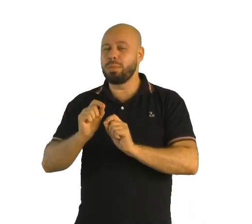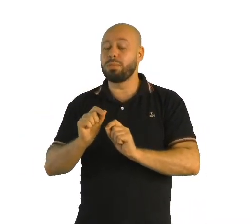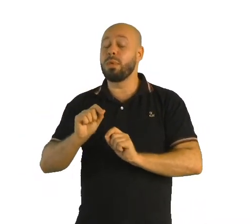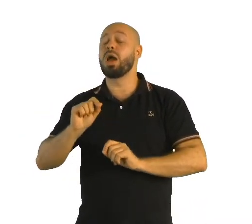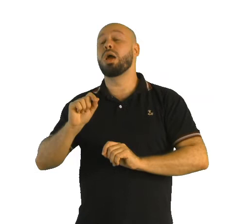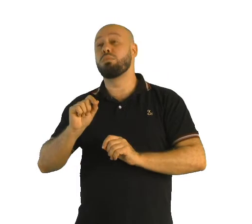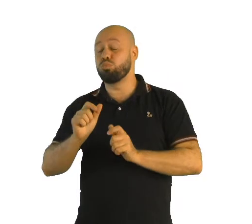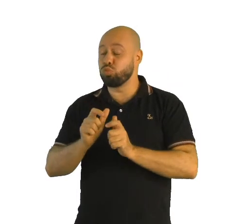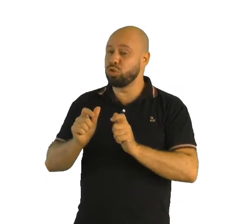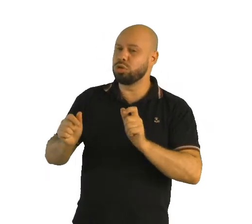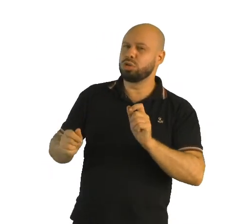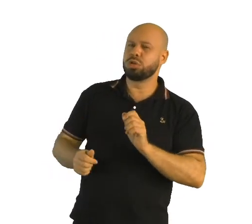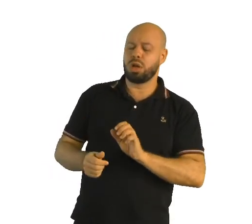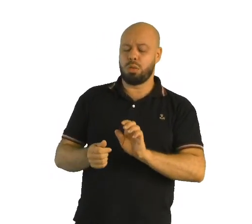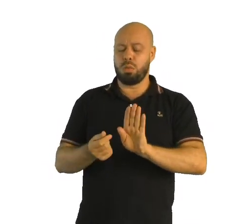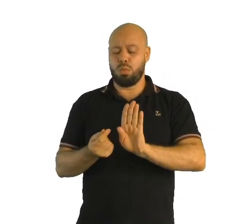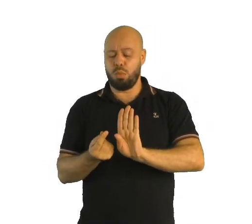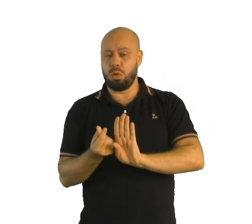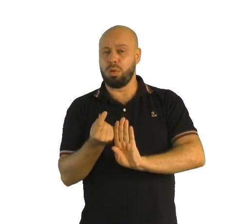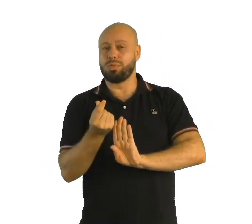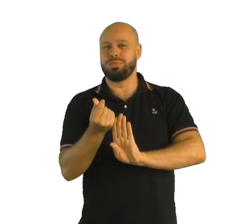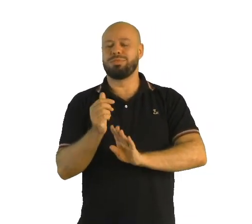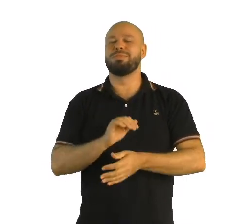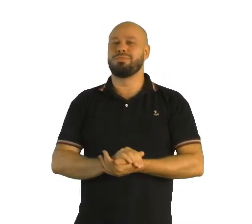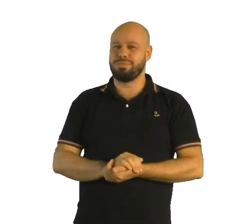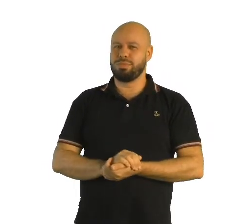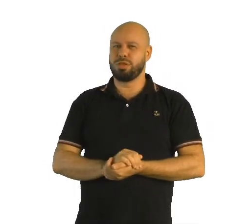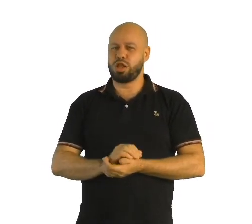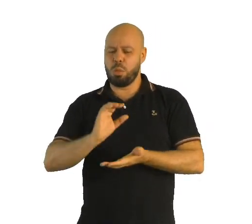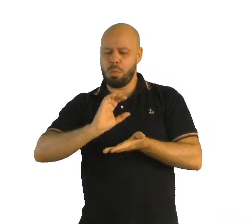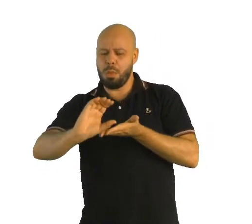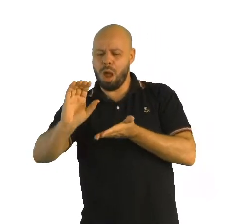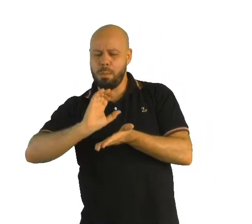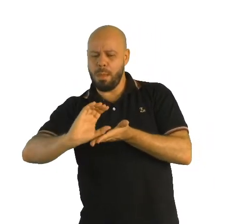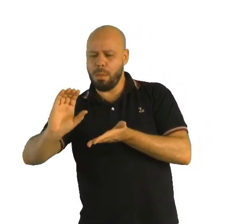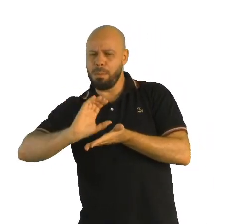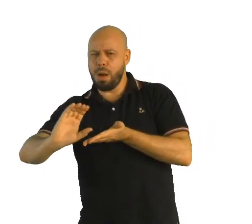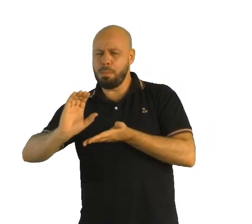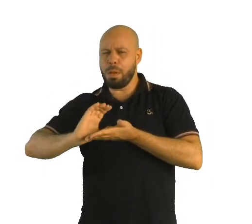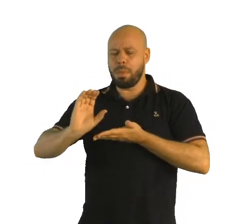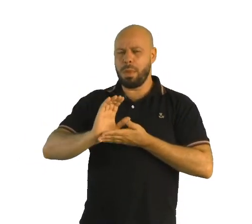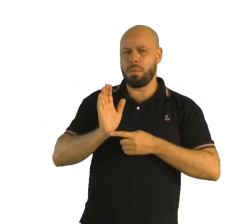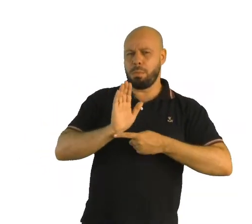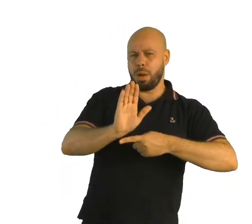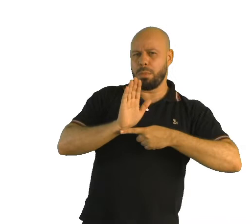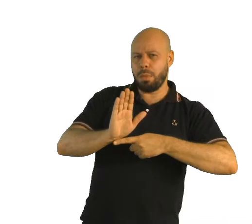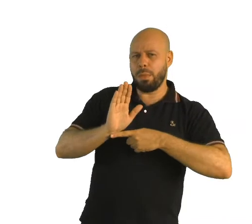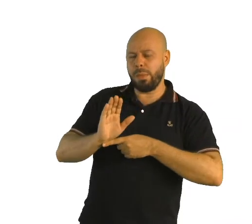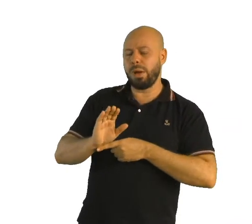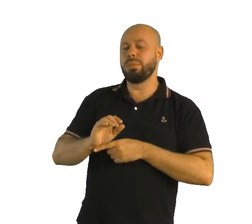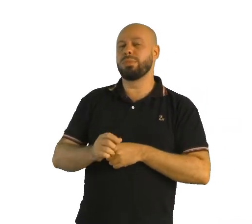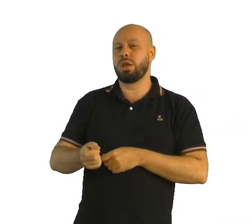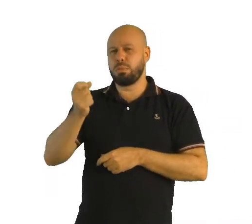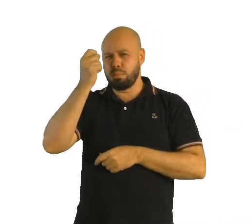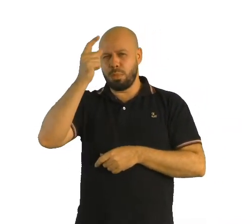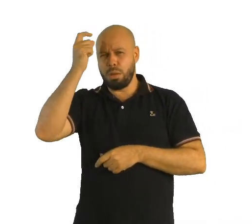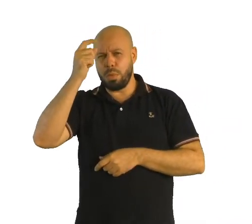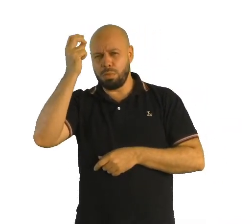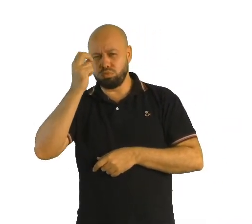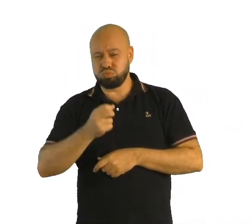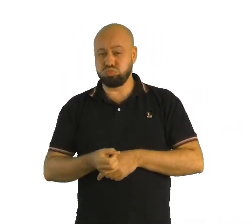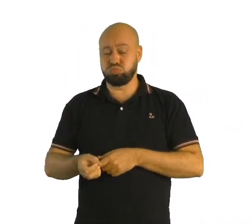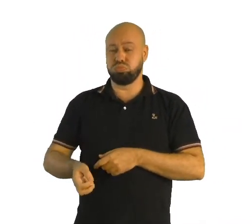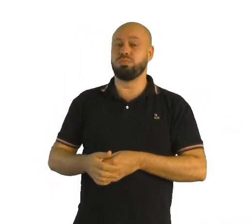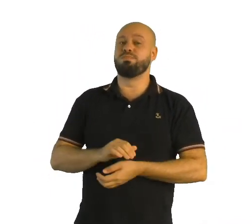burguesia durante o período da Idade Moderna, que é o período do fenômeno do Renascimento, né, é uma classe que está crescendo muito, ela está